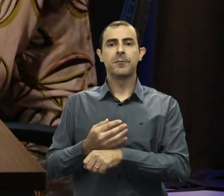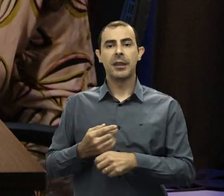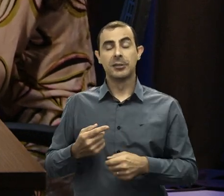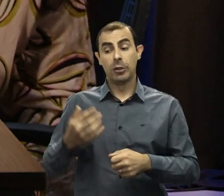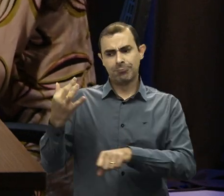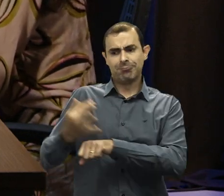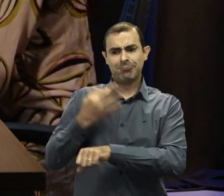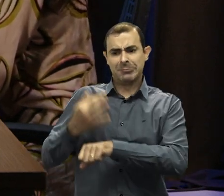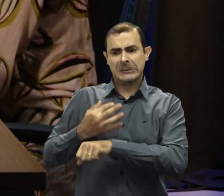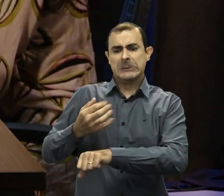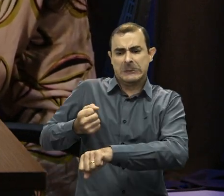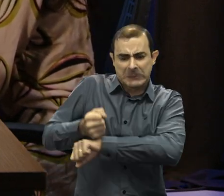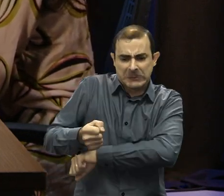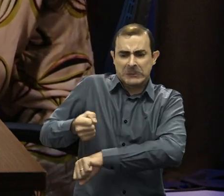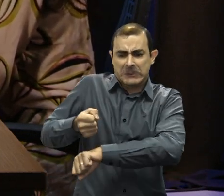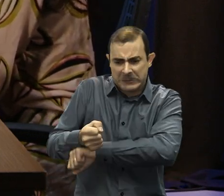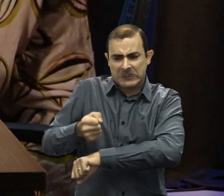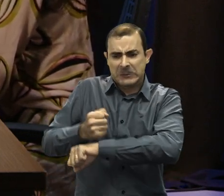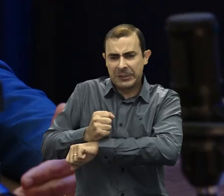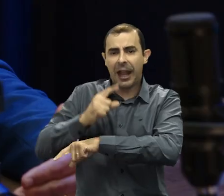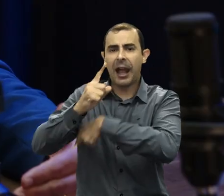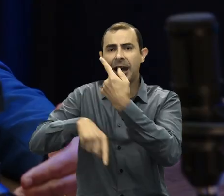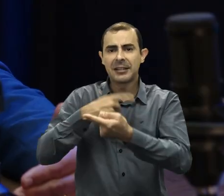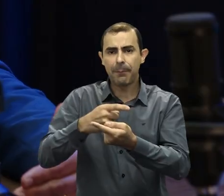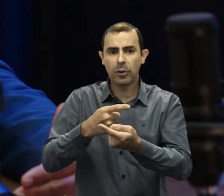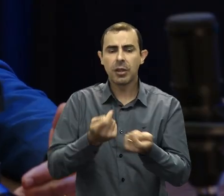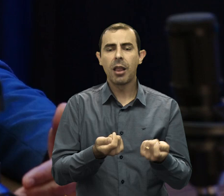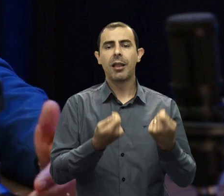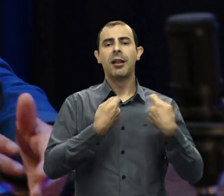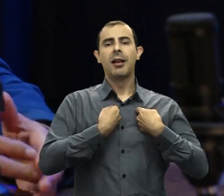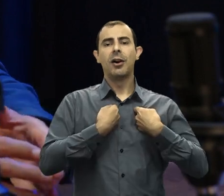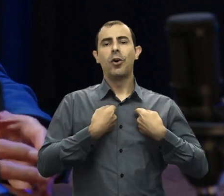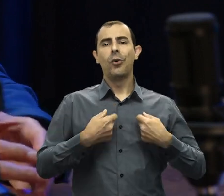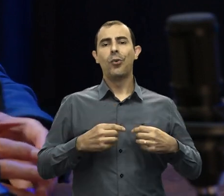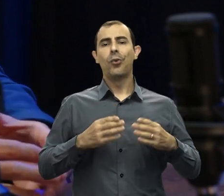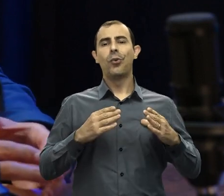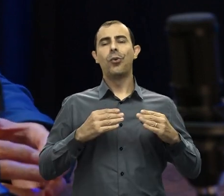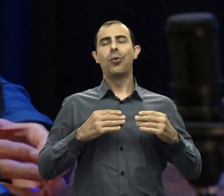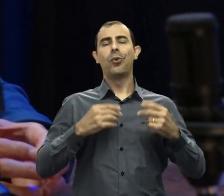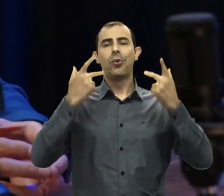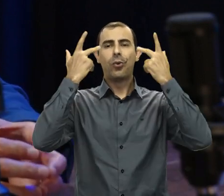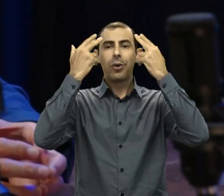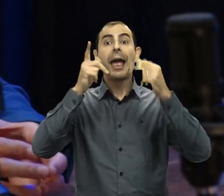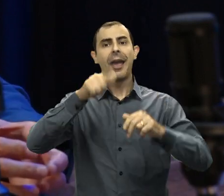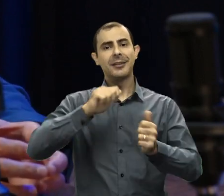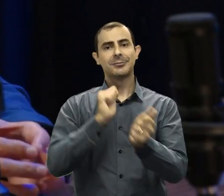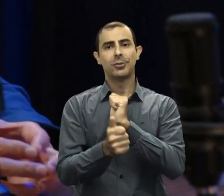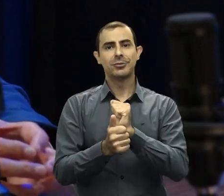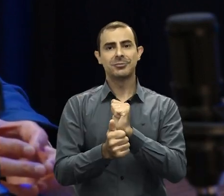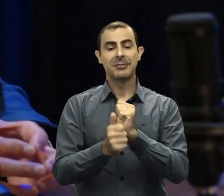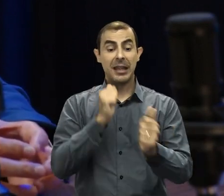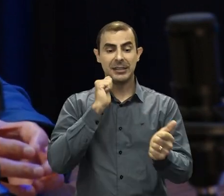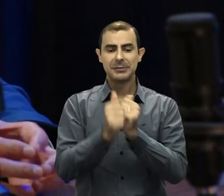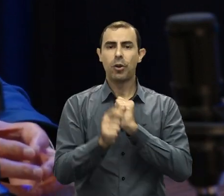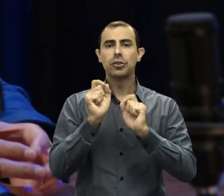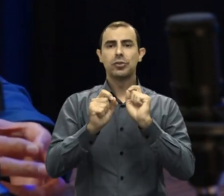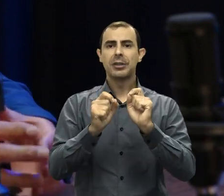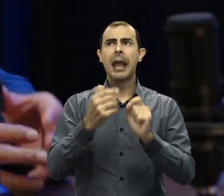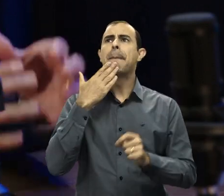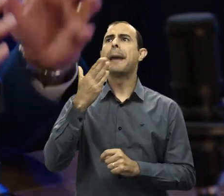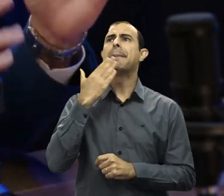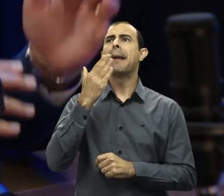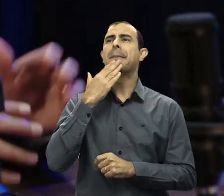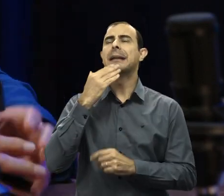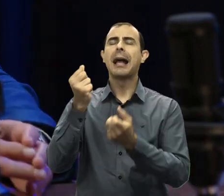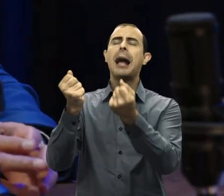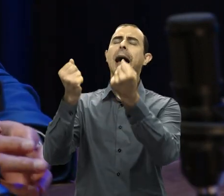Né? Transpiração, esforço, treinamento, capacitação. Que o resultado no esporte, ele não cai do céu. Eu vou